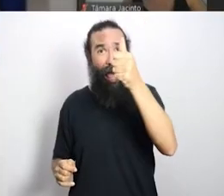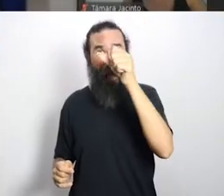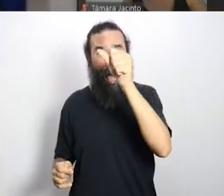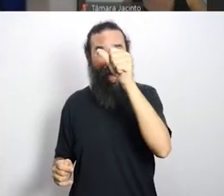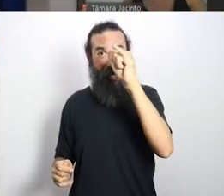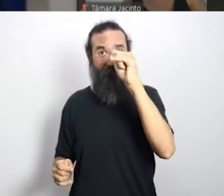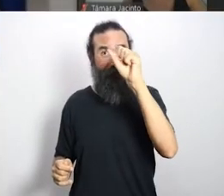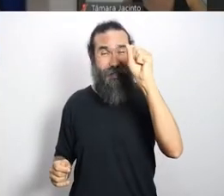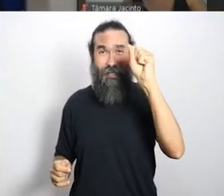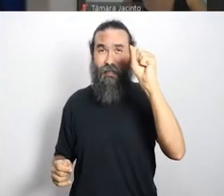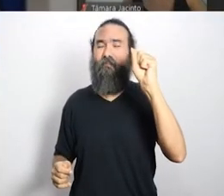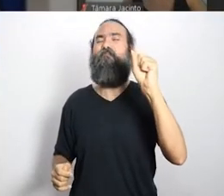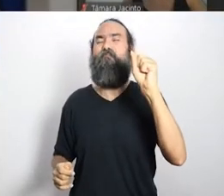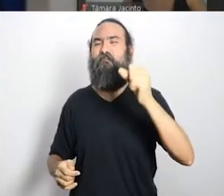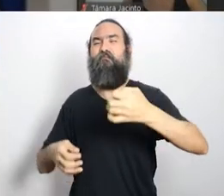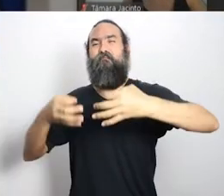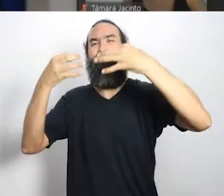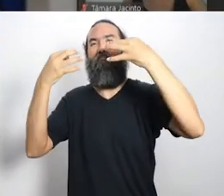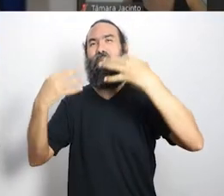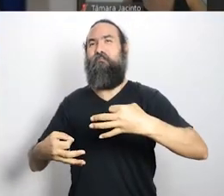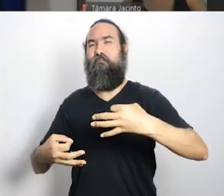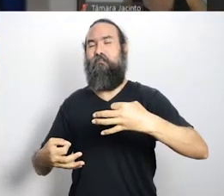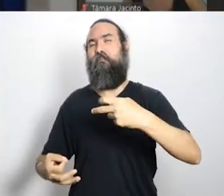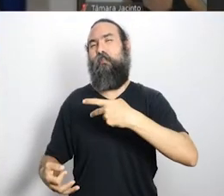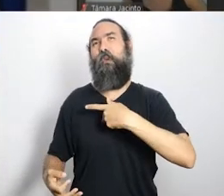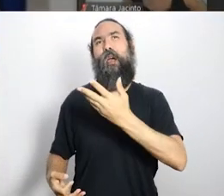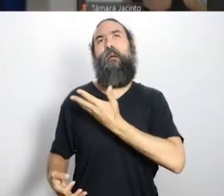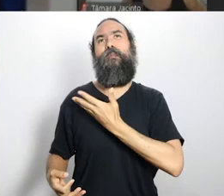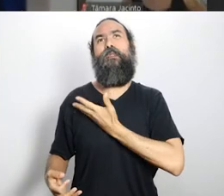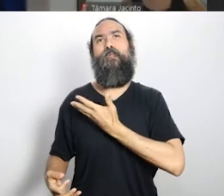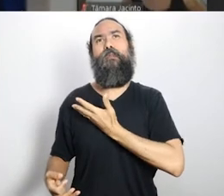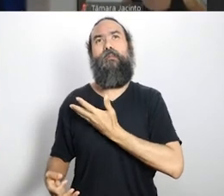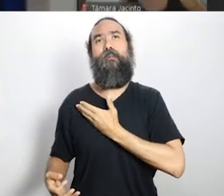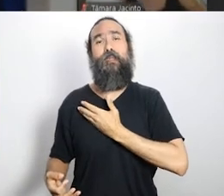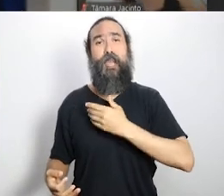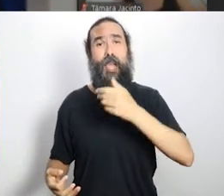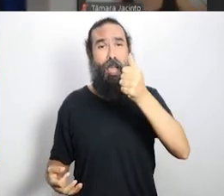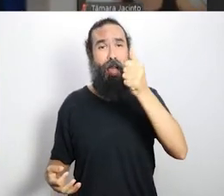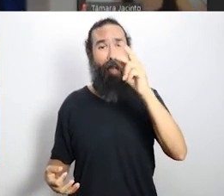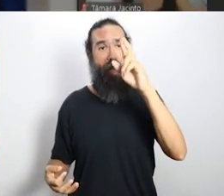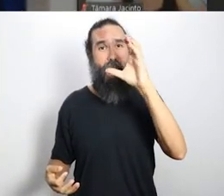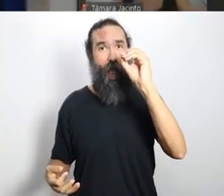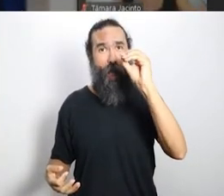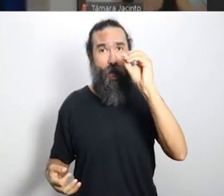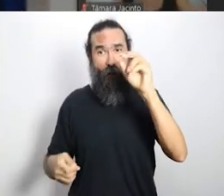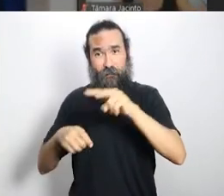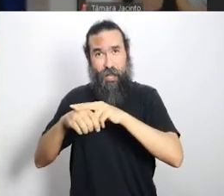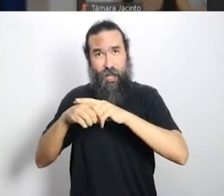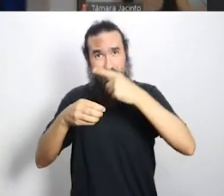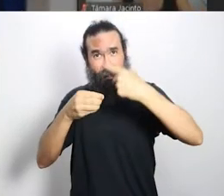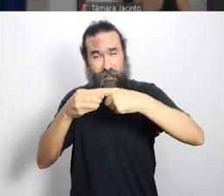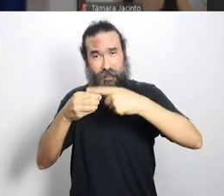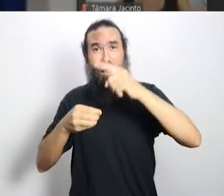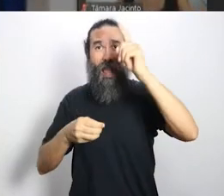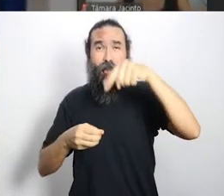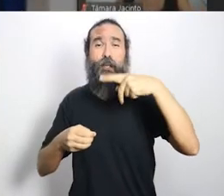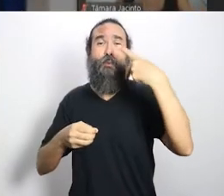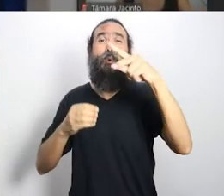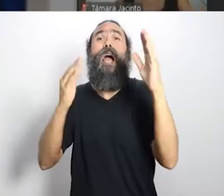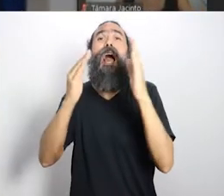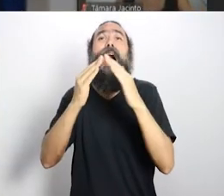imprevisto, Quilarino meu. Arco Verde é seu terreno, Quilarino